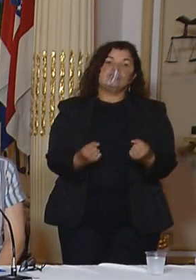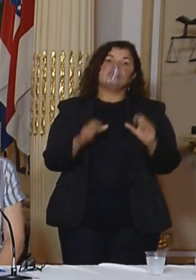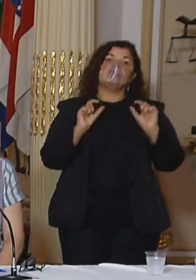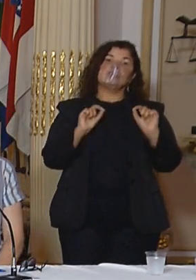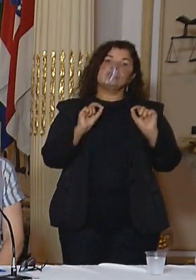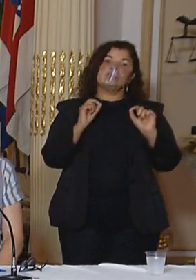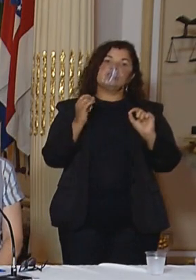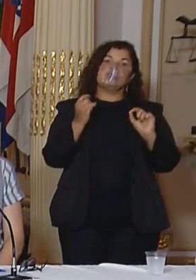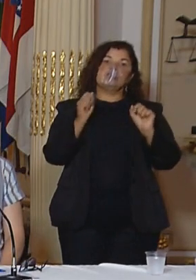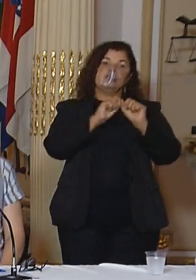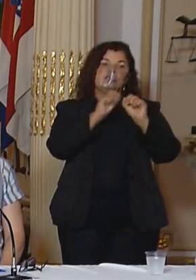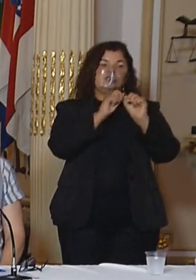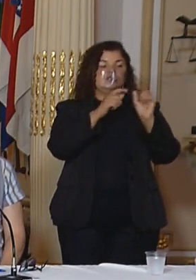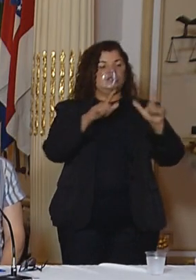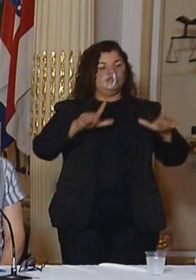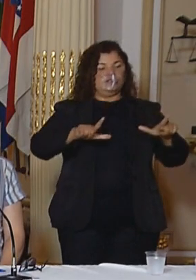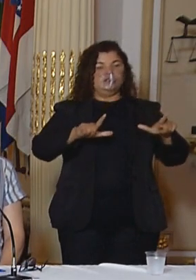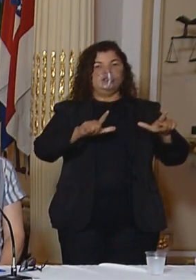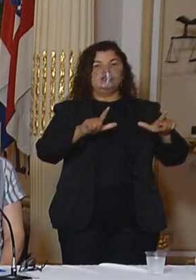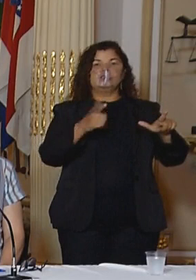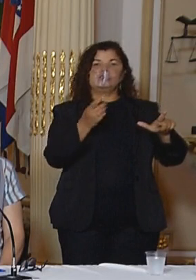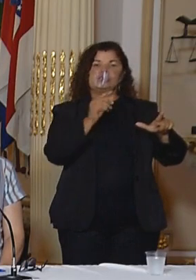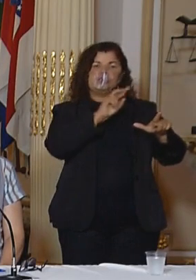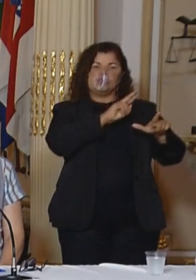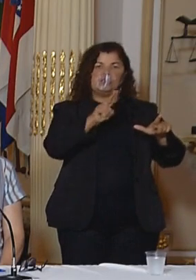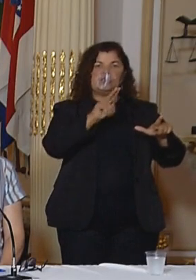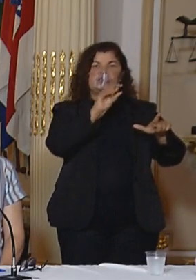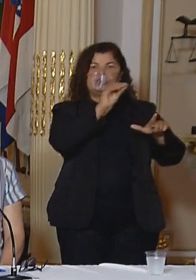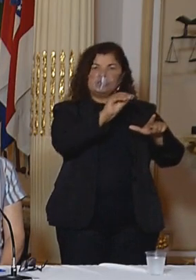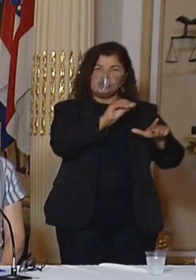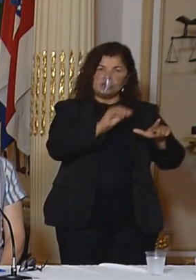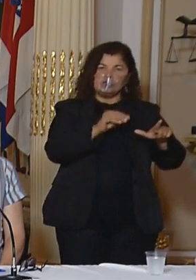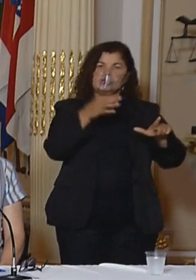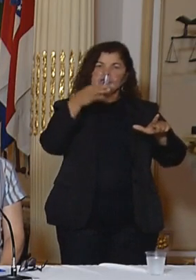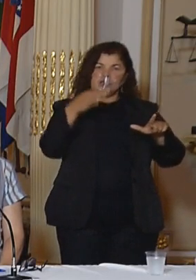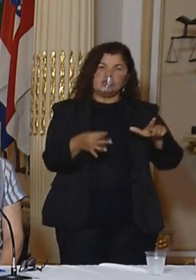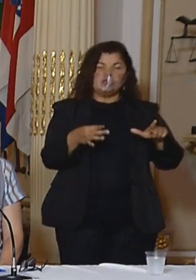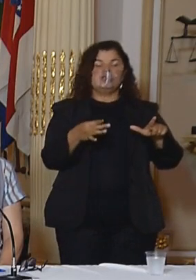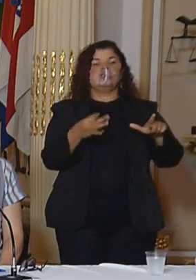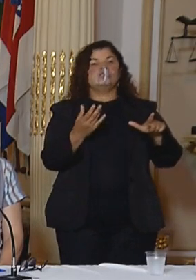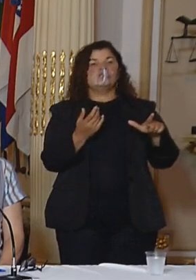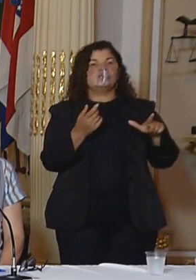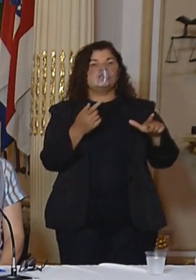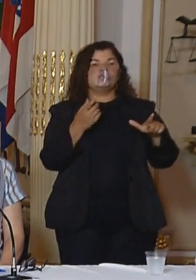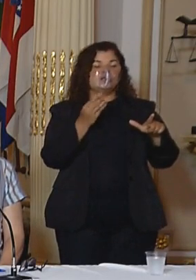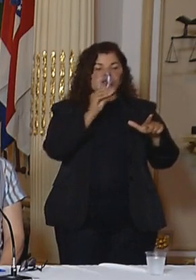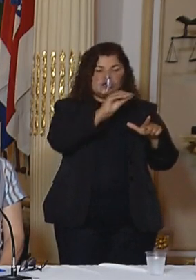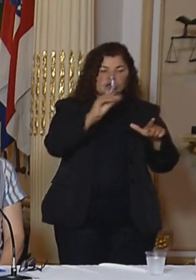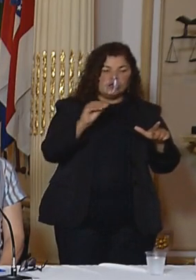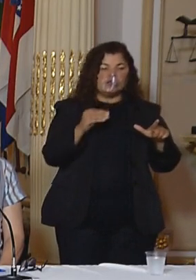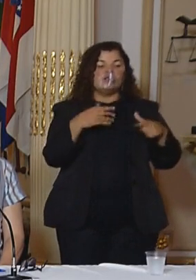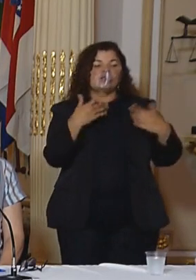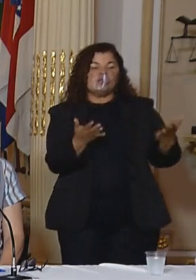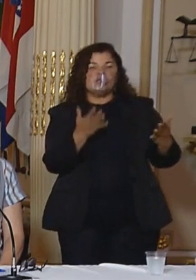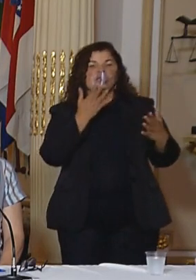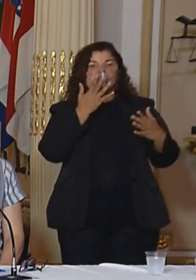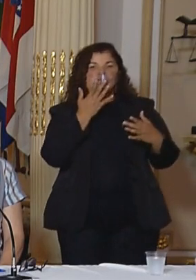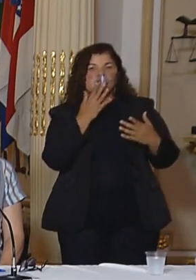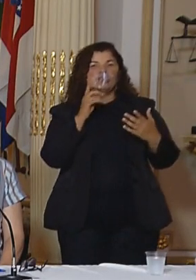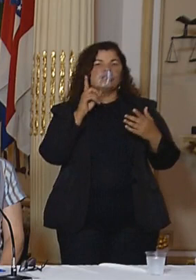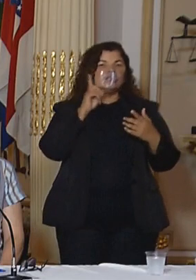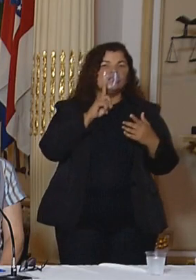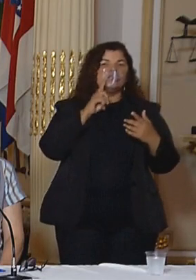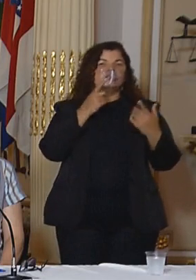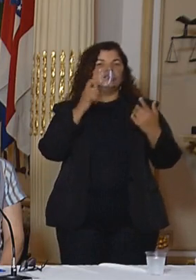do preenchimento adequado, né, na hora da notificação, para que se preencham esses campos, para que a gente possa, sim,